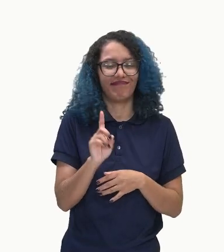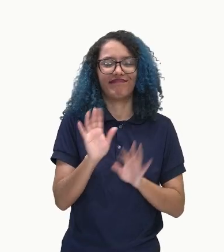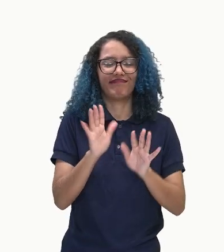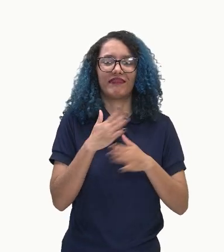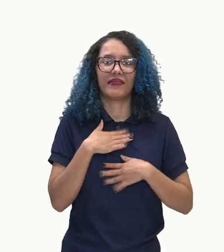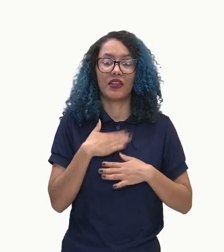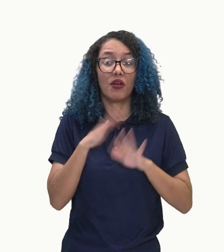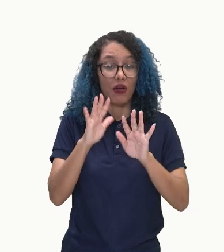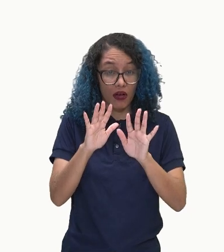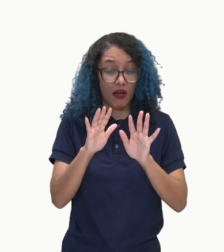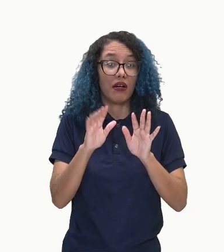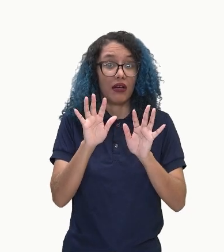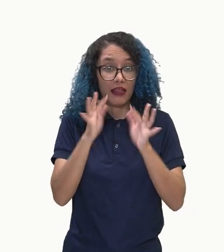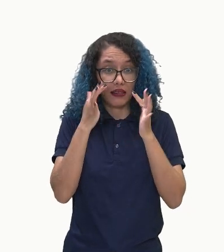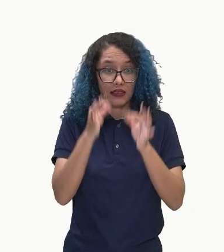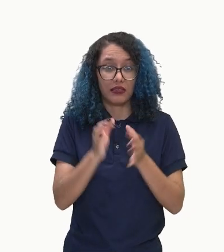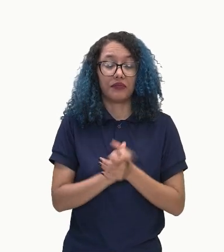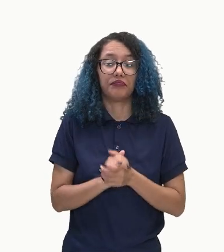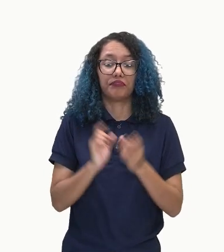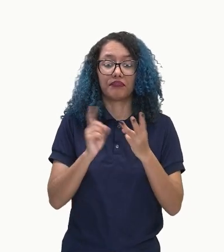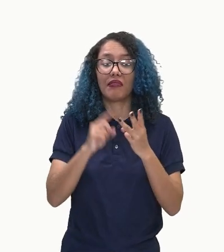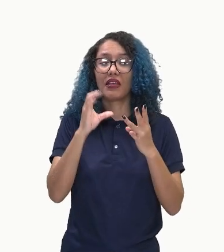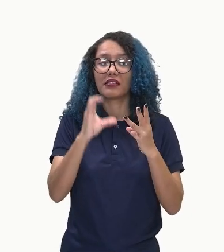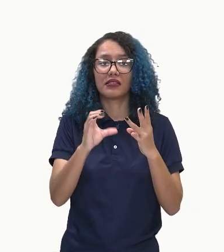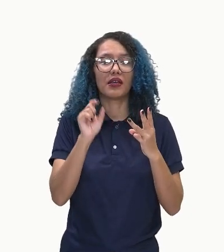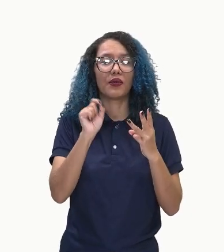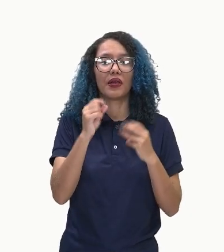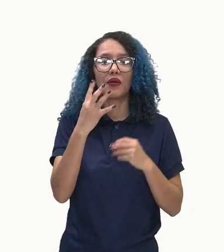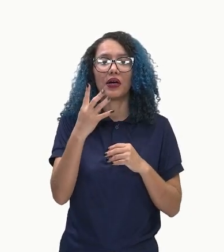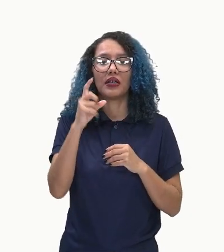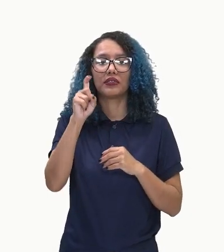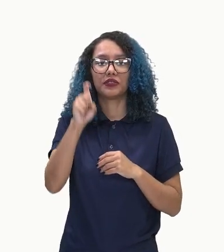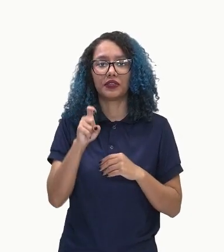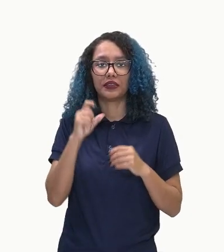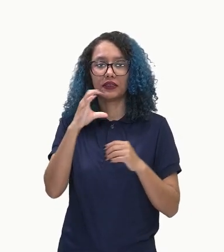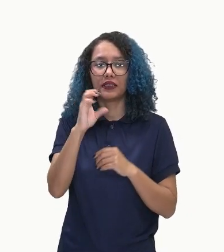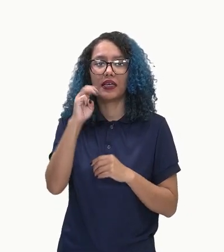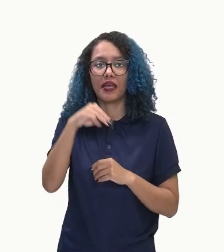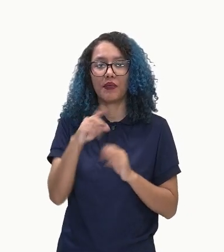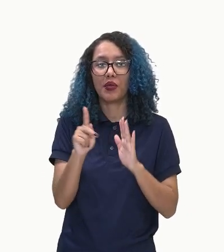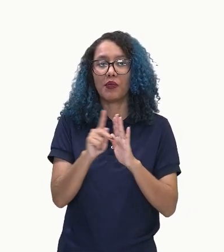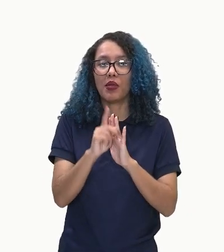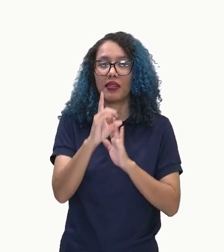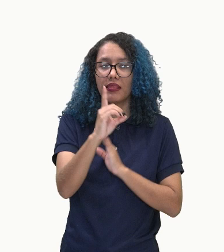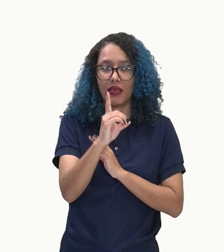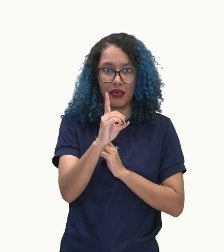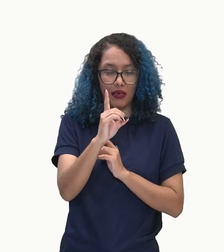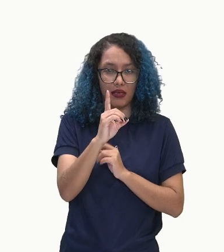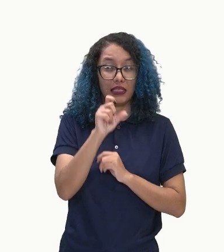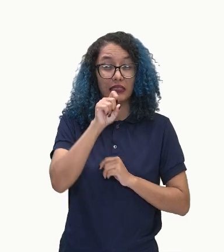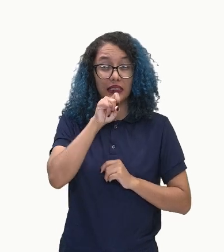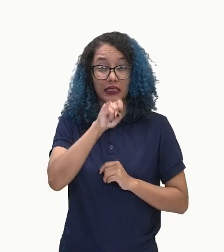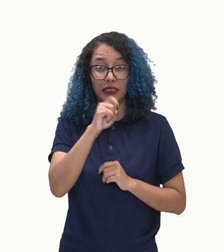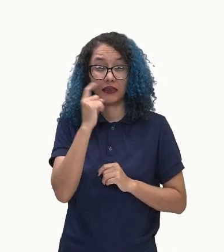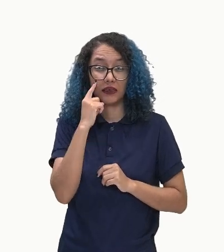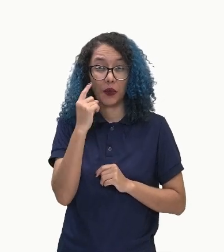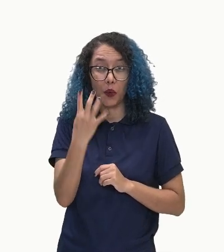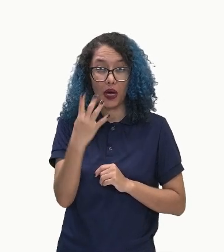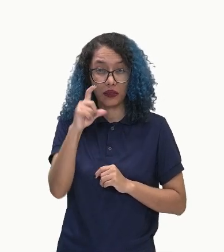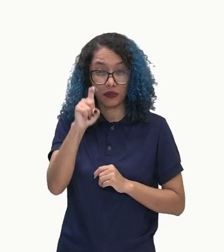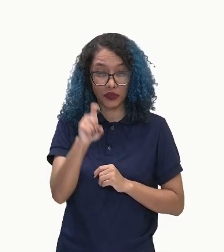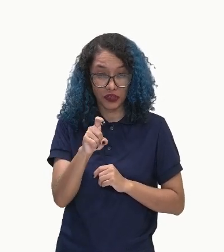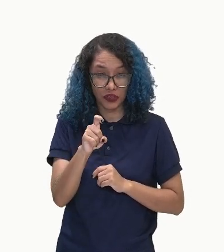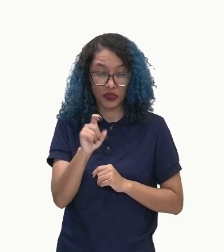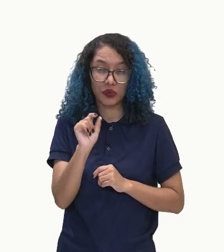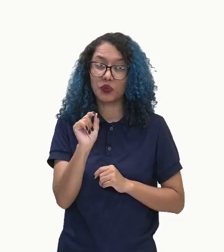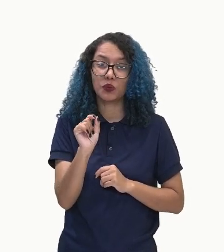Olha aqui a informação. Na C, nós temos 4x centímetros de diâmetro. Se eu tenho 4x centímetros